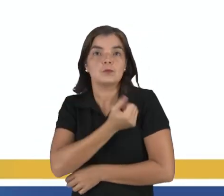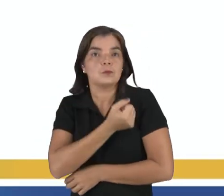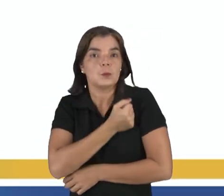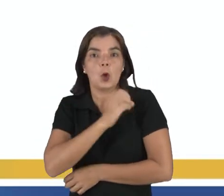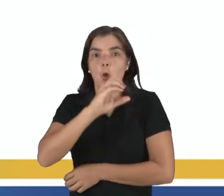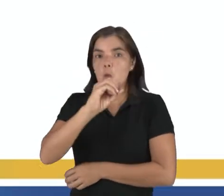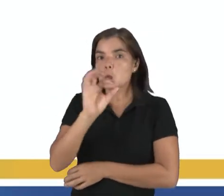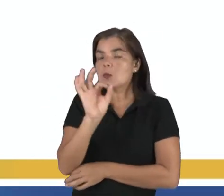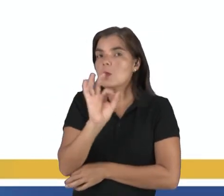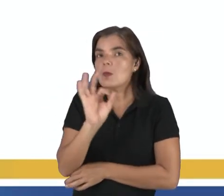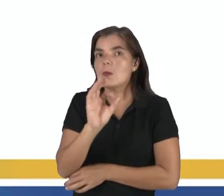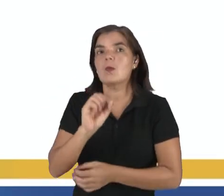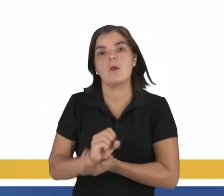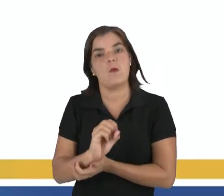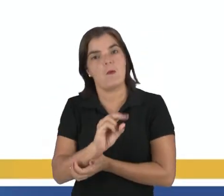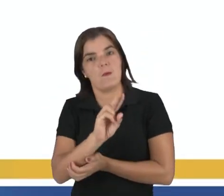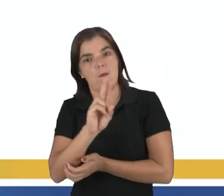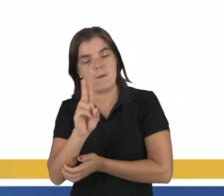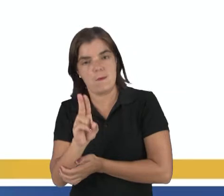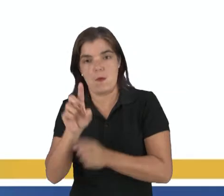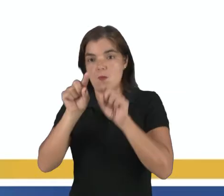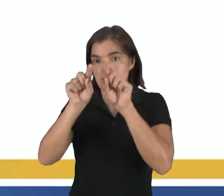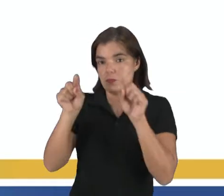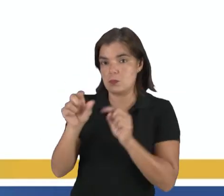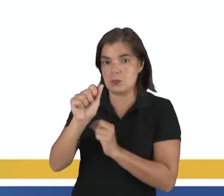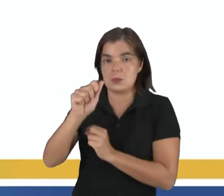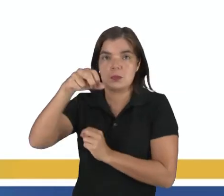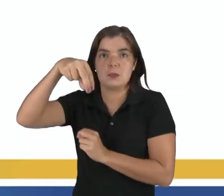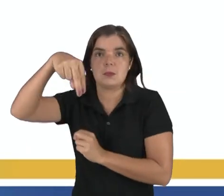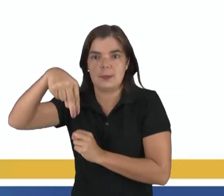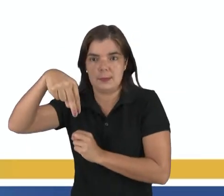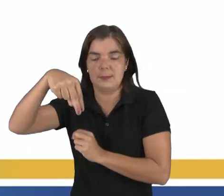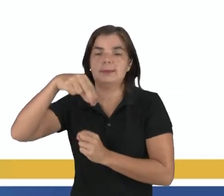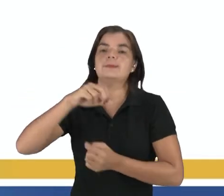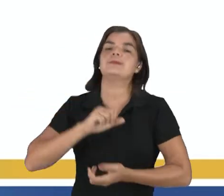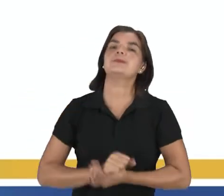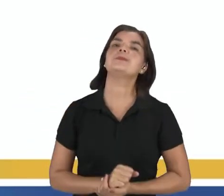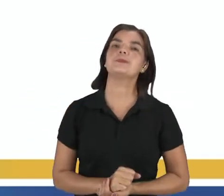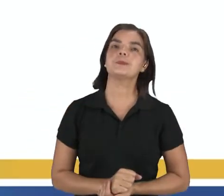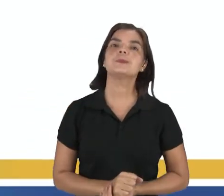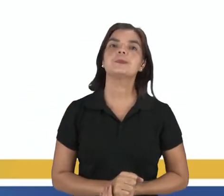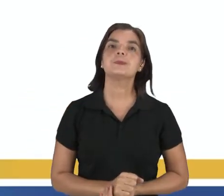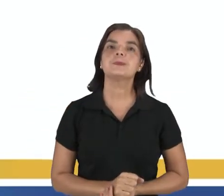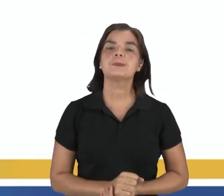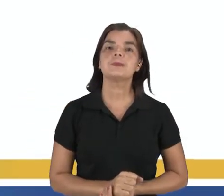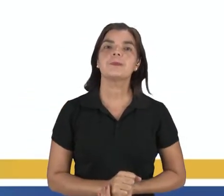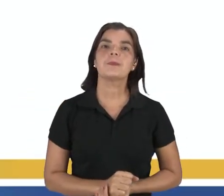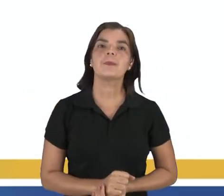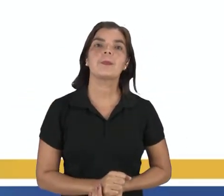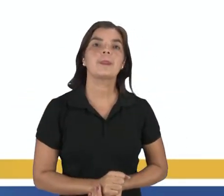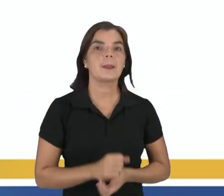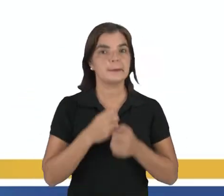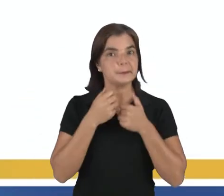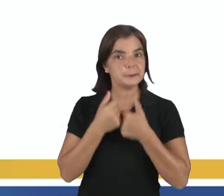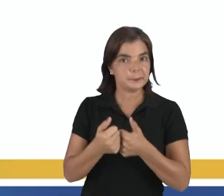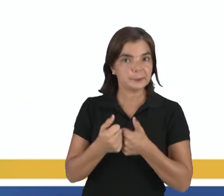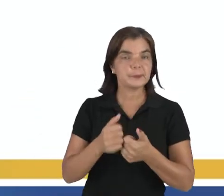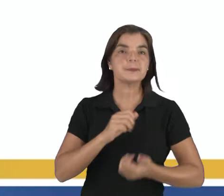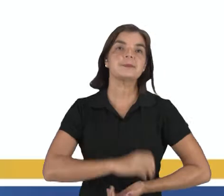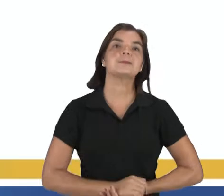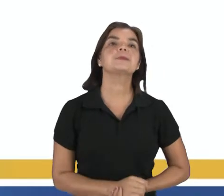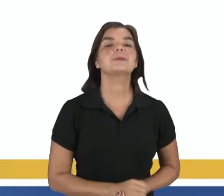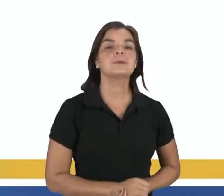não nulo. Ou nós temos a seguinte nomenclatura, A subscrito em N. Beleza até